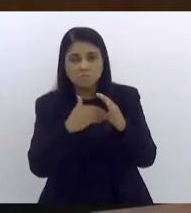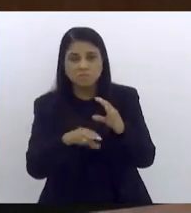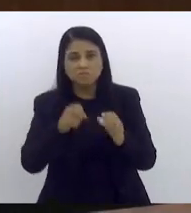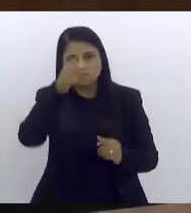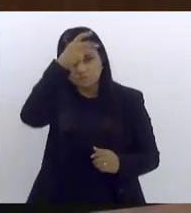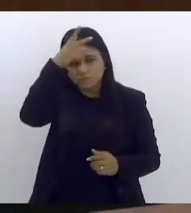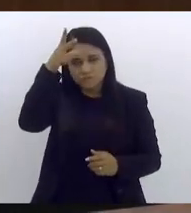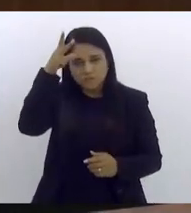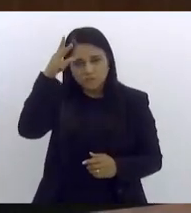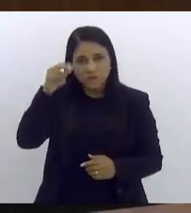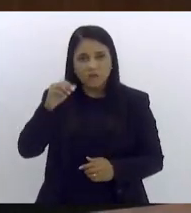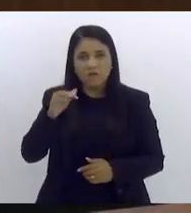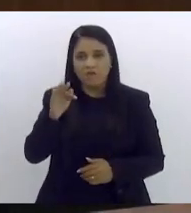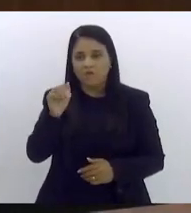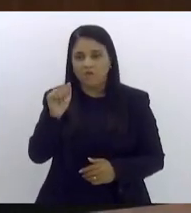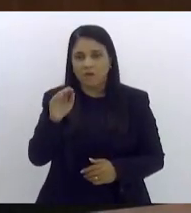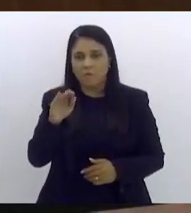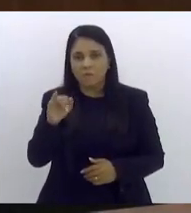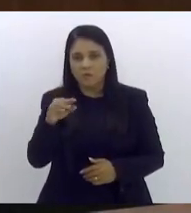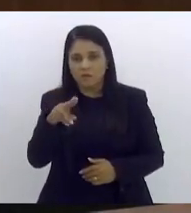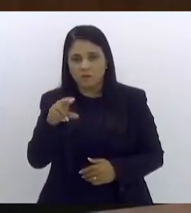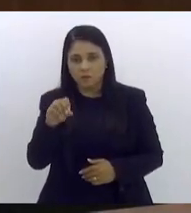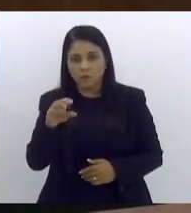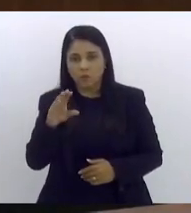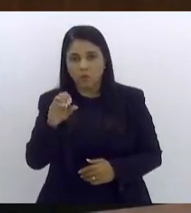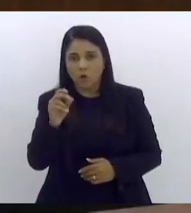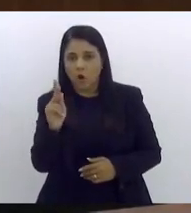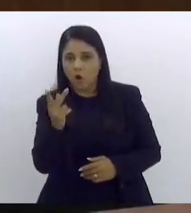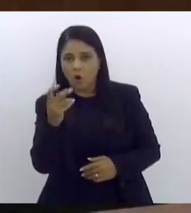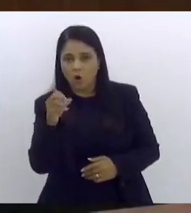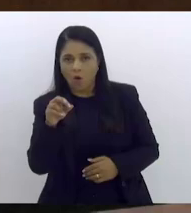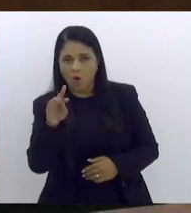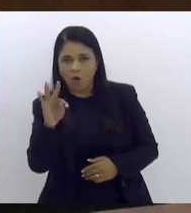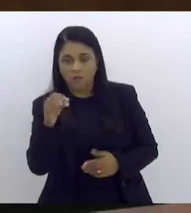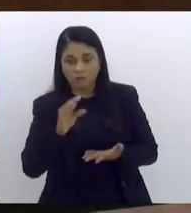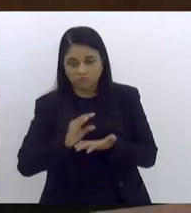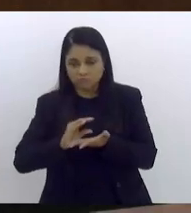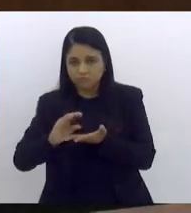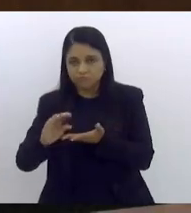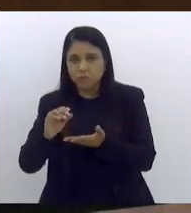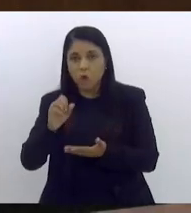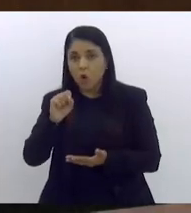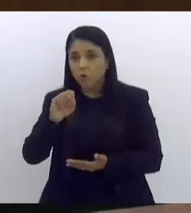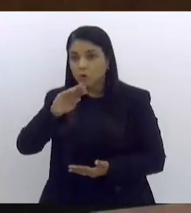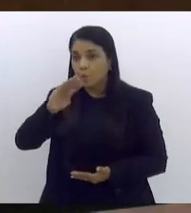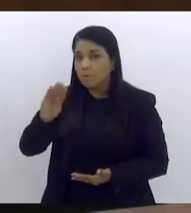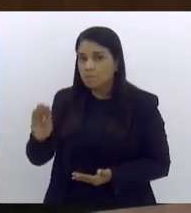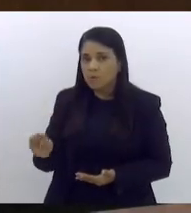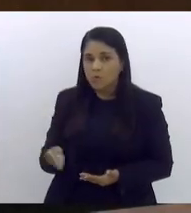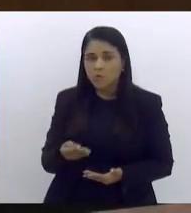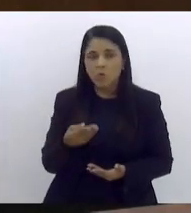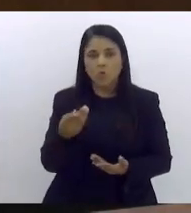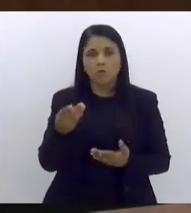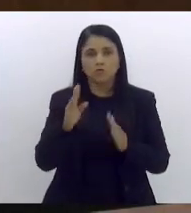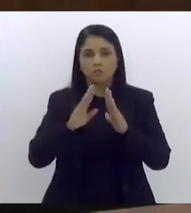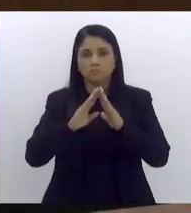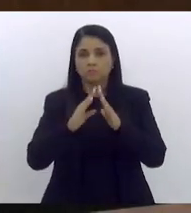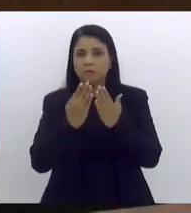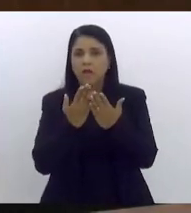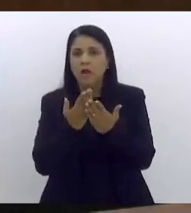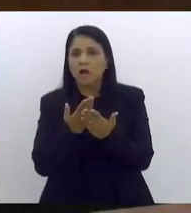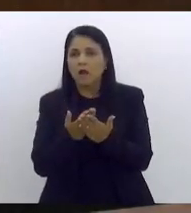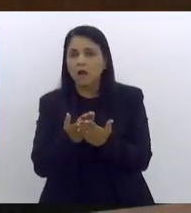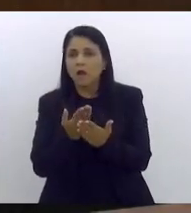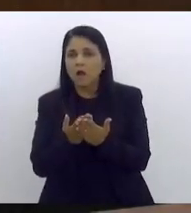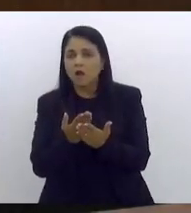Horta doando 8 milhões de reais para a escola de samba União de Maricá. 8 milhões